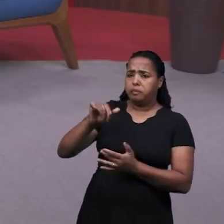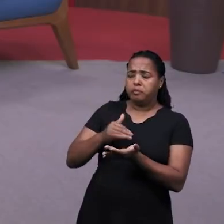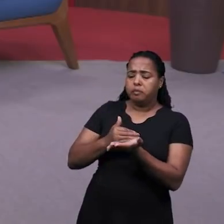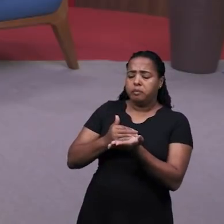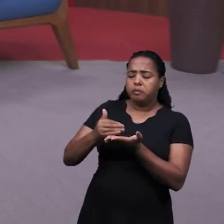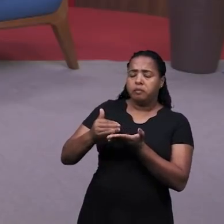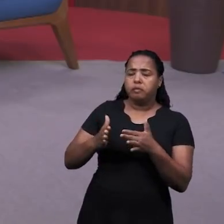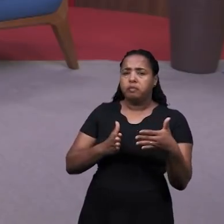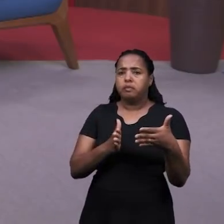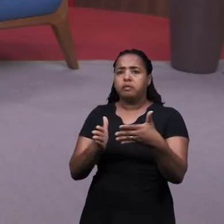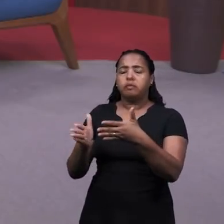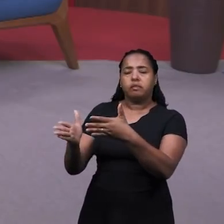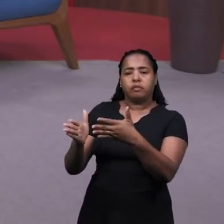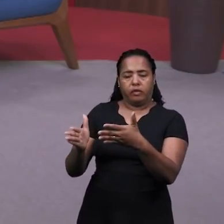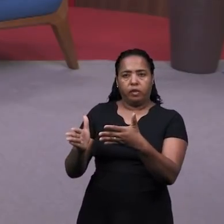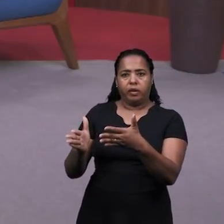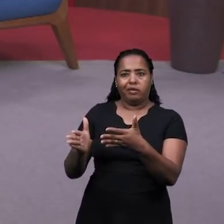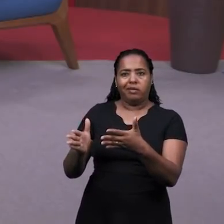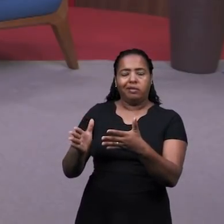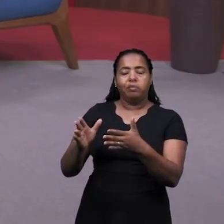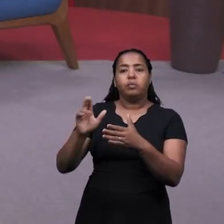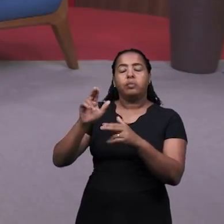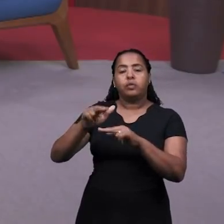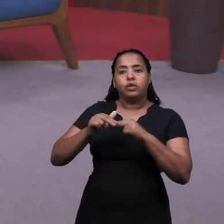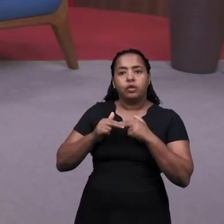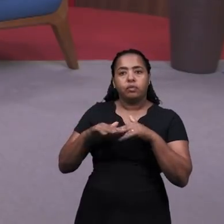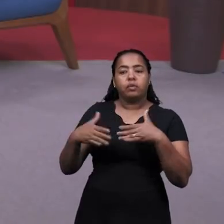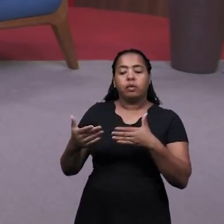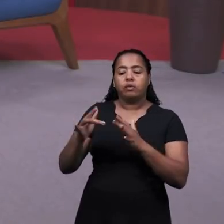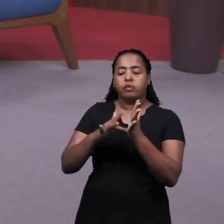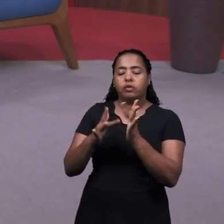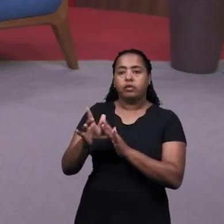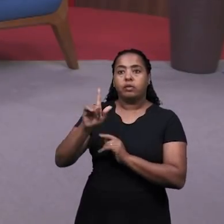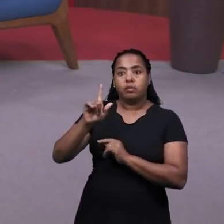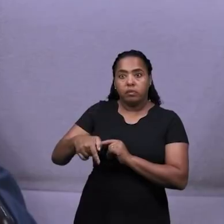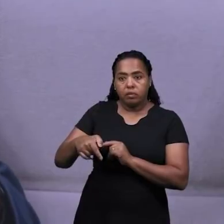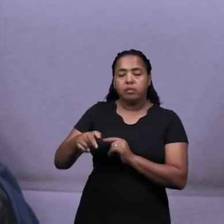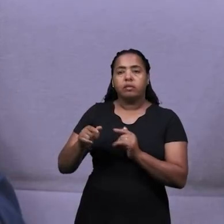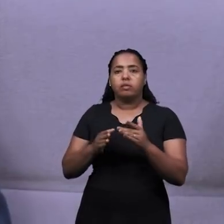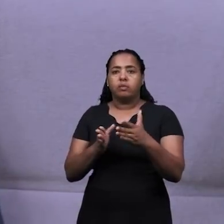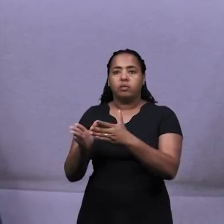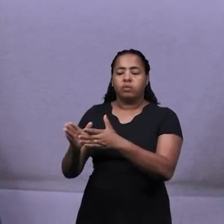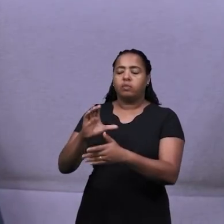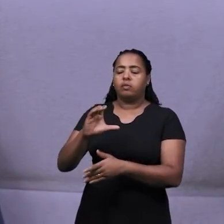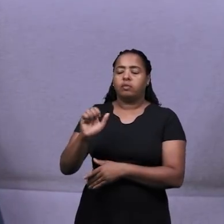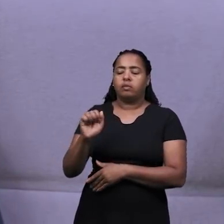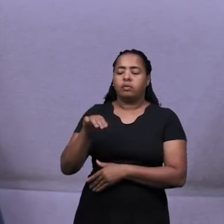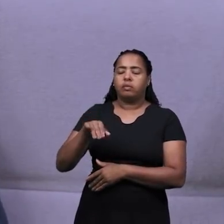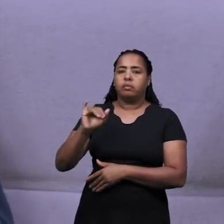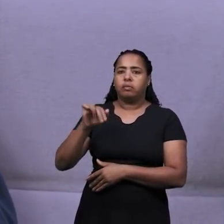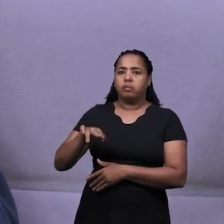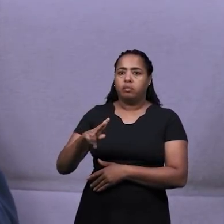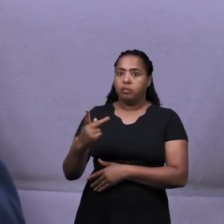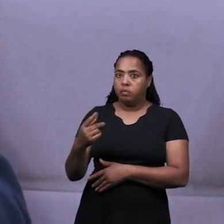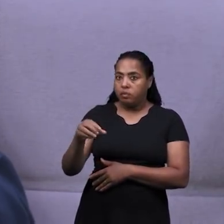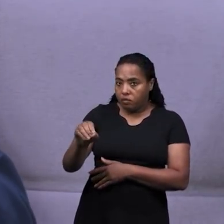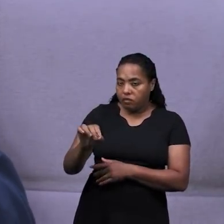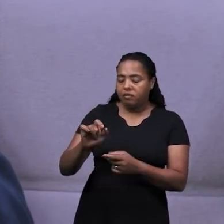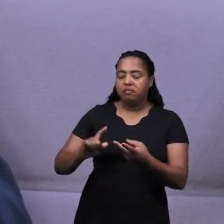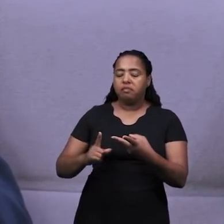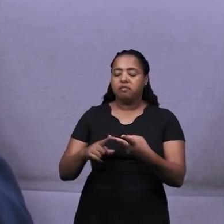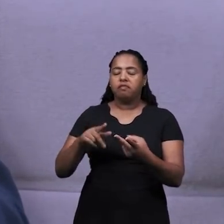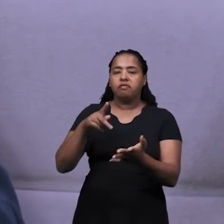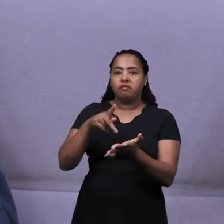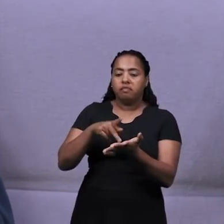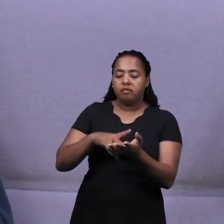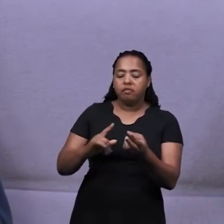deste caminho, que Jesus é o caminho, ele mesmo disse Amém. isso, a verdade e a vida. Para o homem